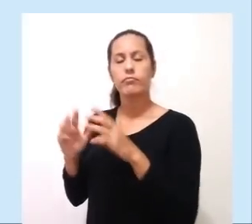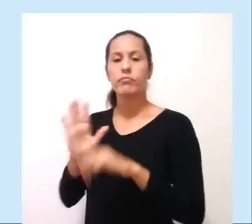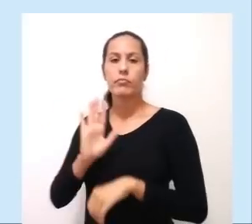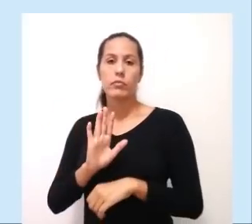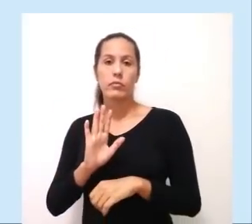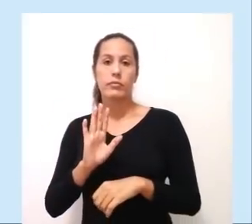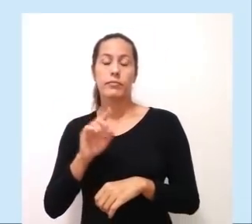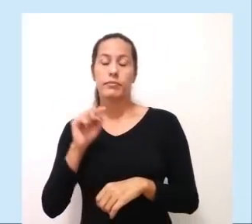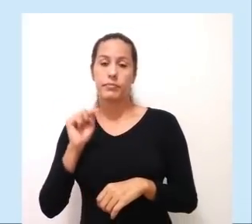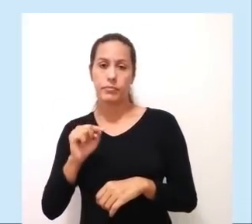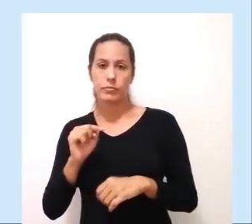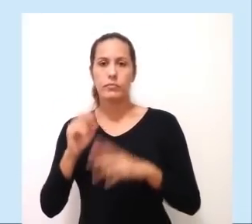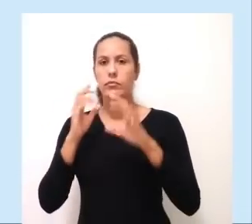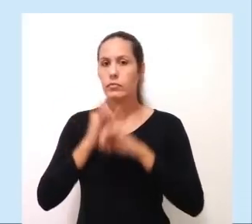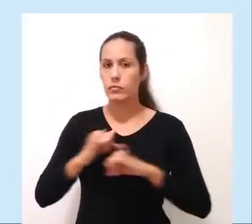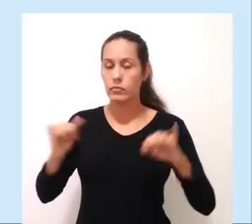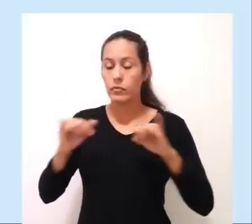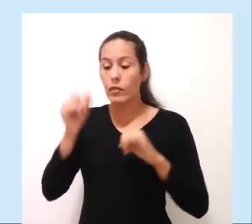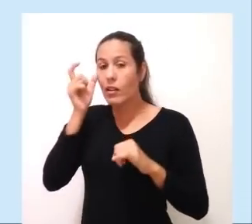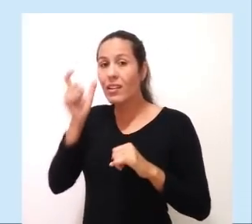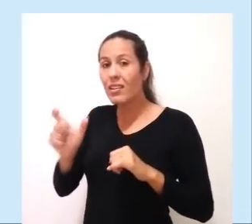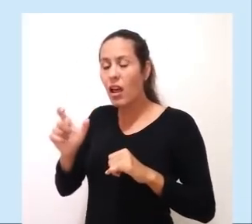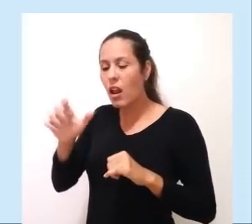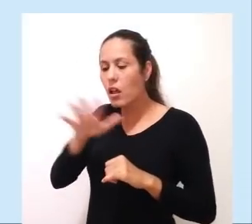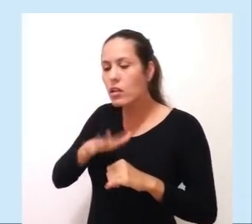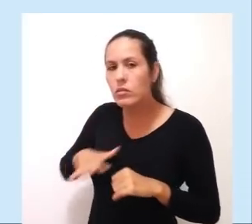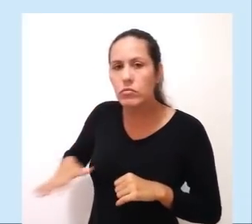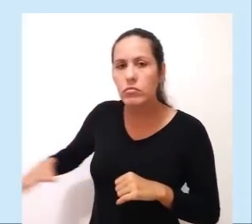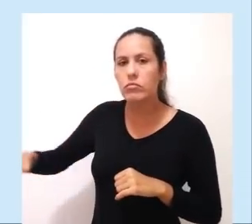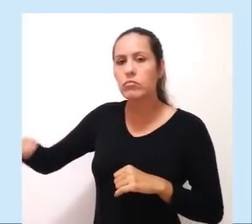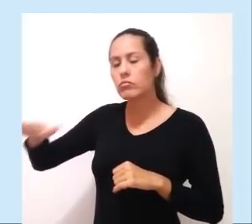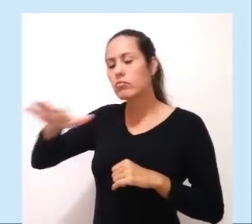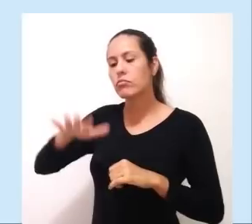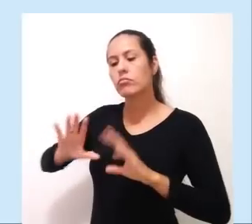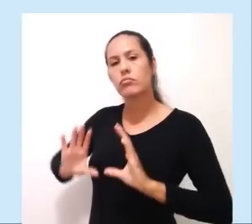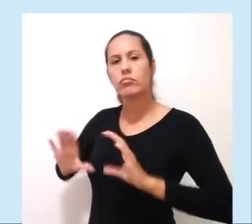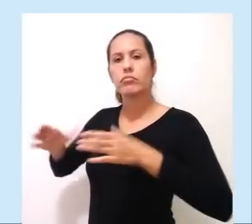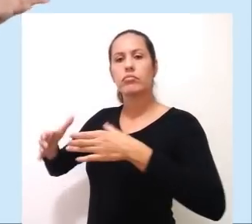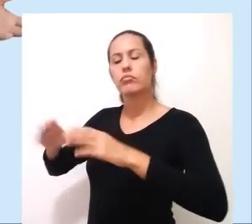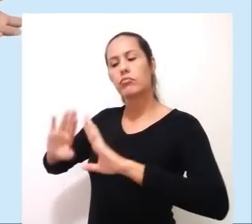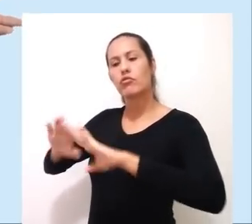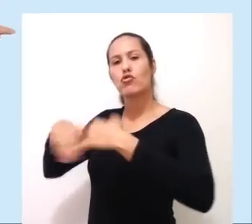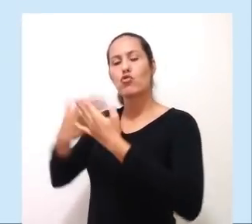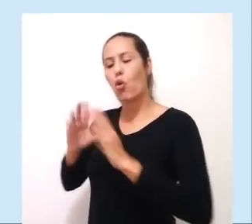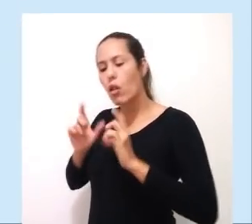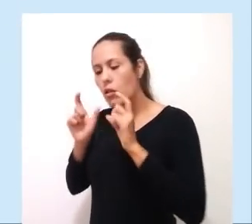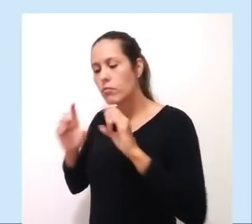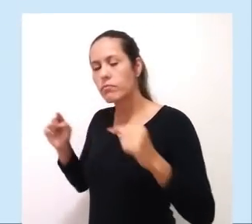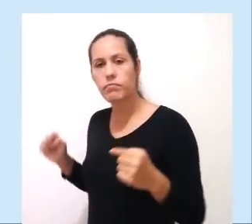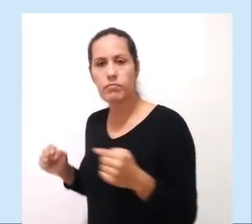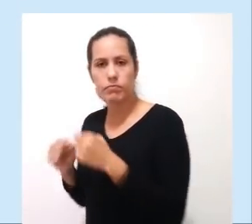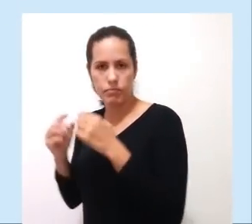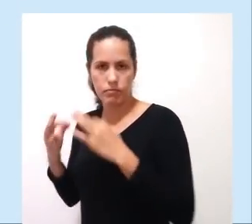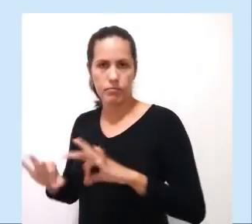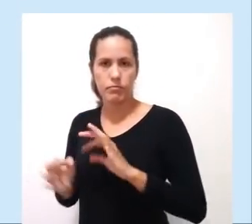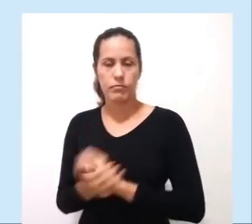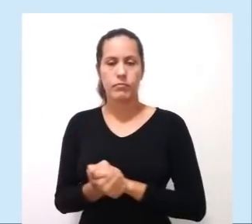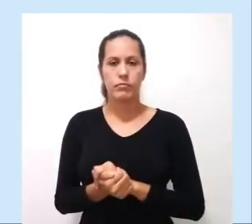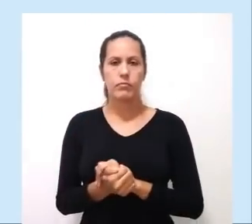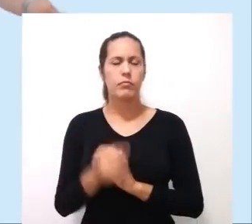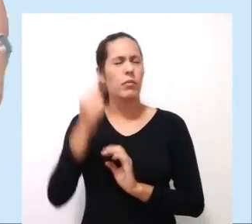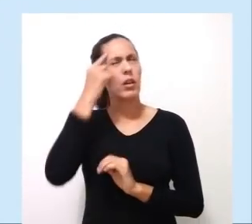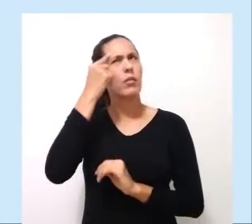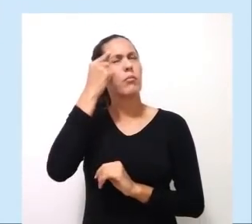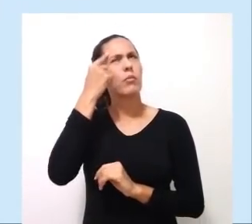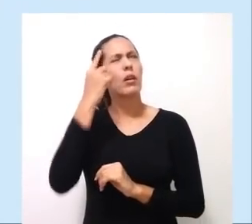série de fatos, agora de importância, de abrangência, de interesse público, quer dizer, de interesse da comunidade. Então vamos pensar como